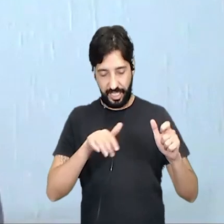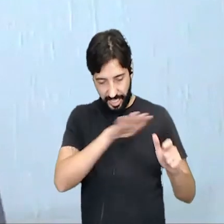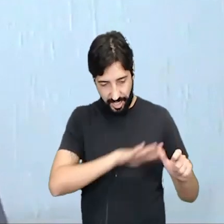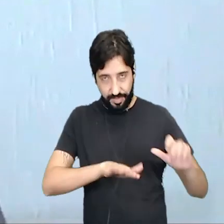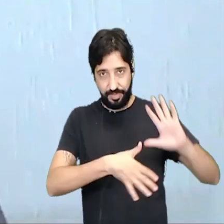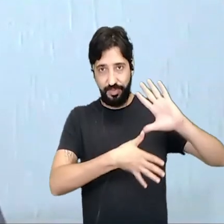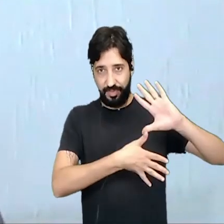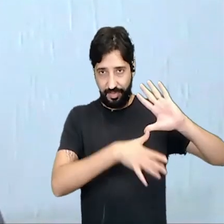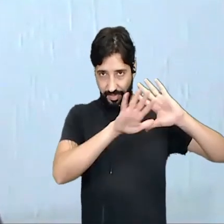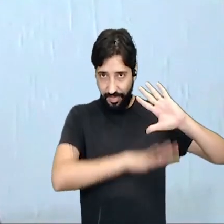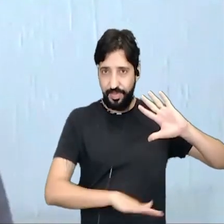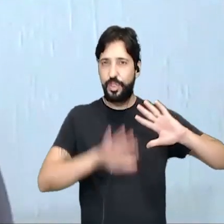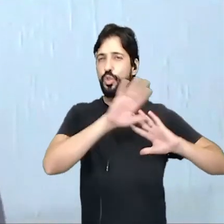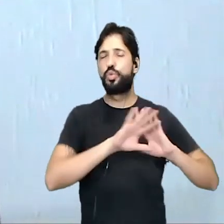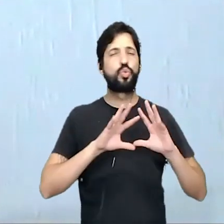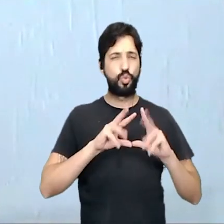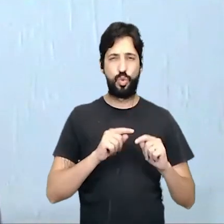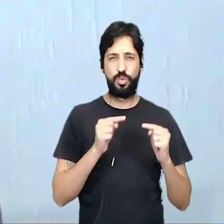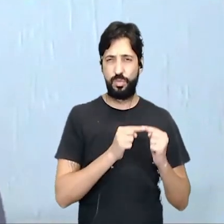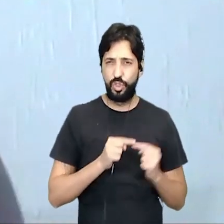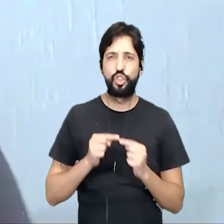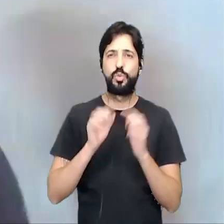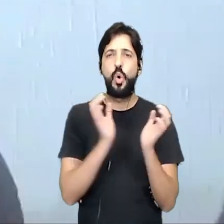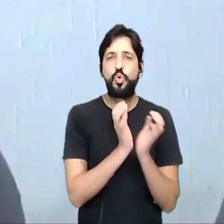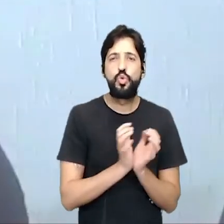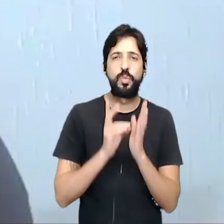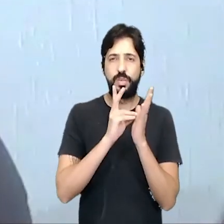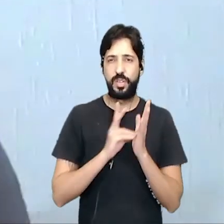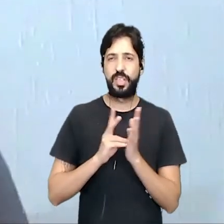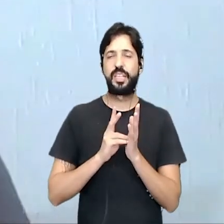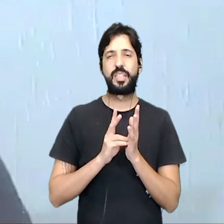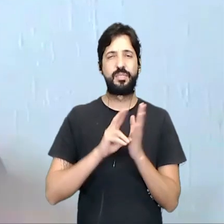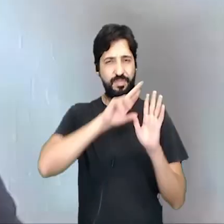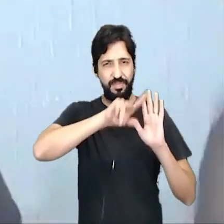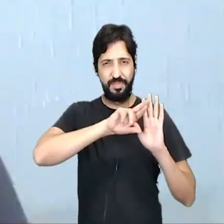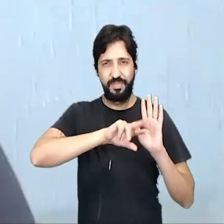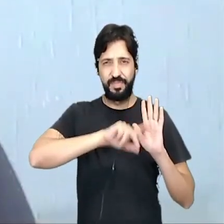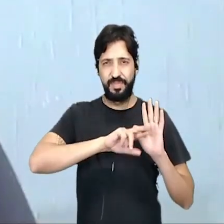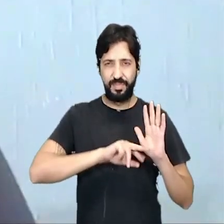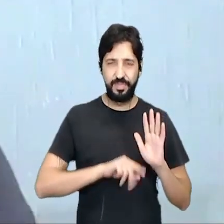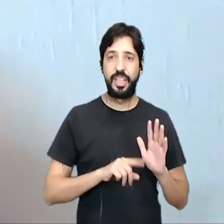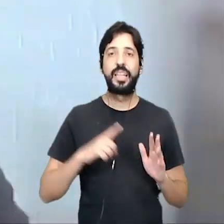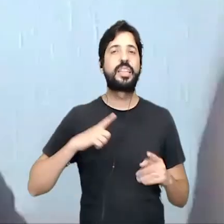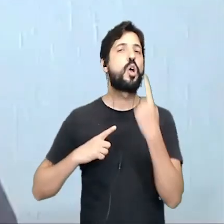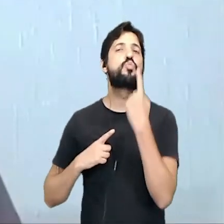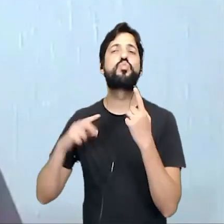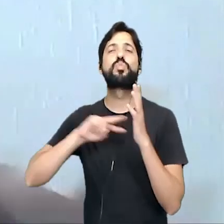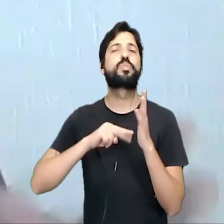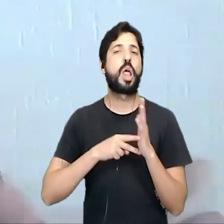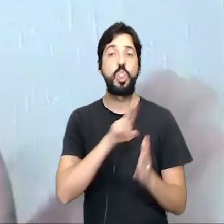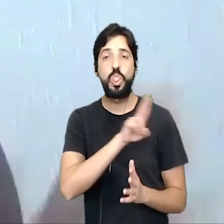do continente, esses apelidos todos, tipo Krenak, Chavante, Kayapó,